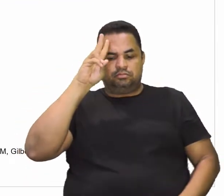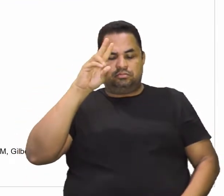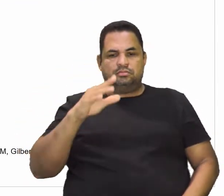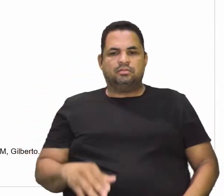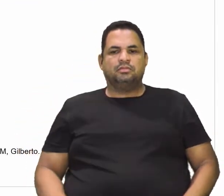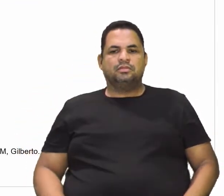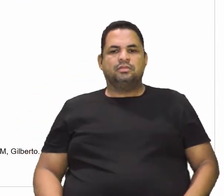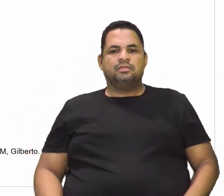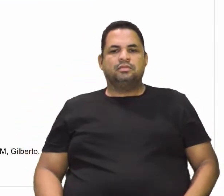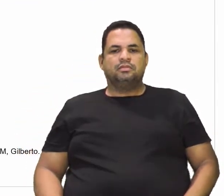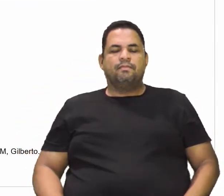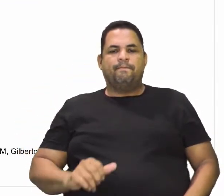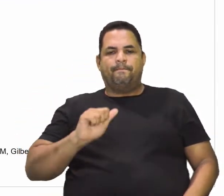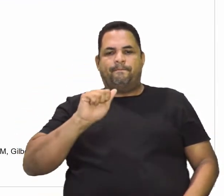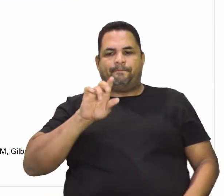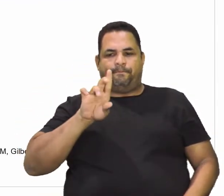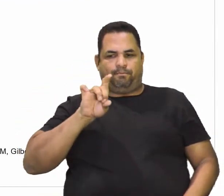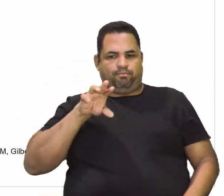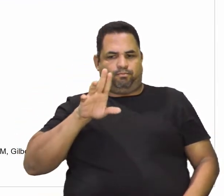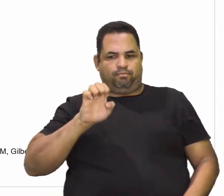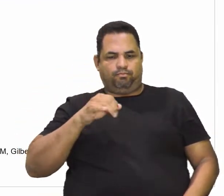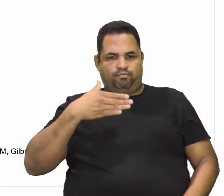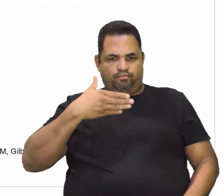que os árabes